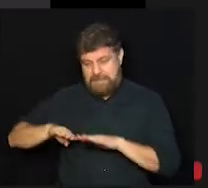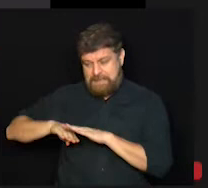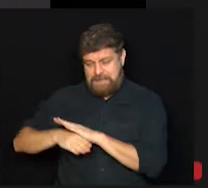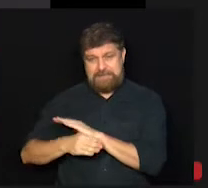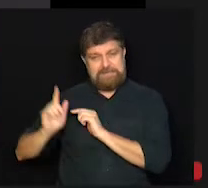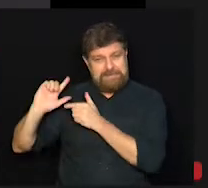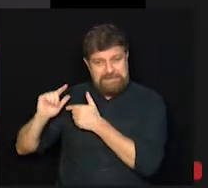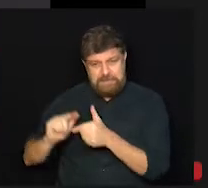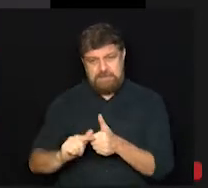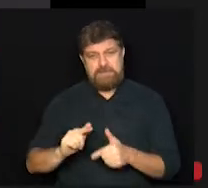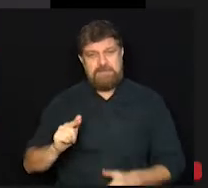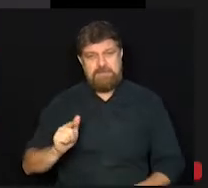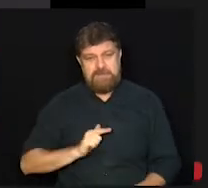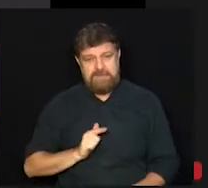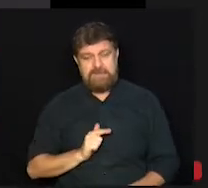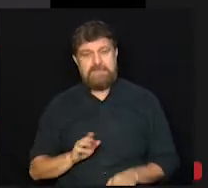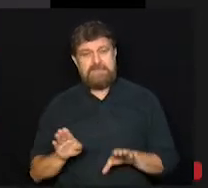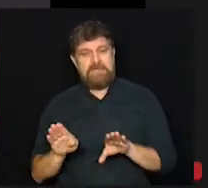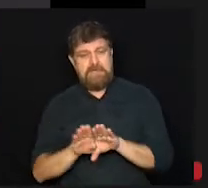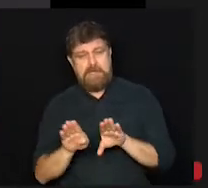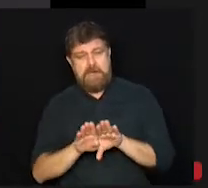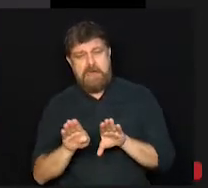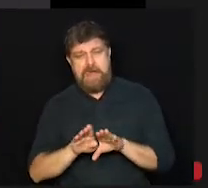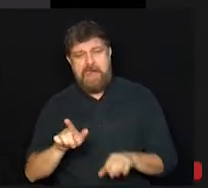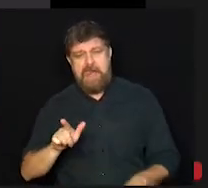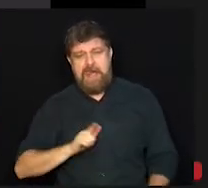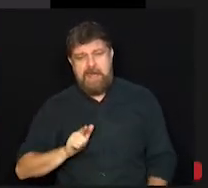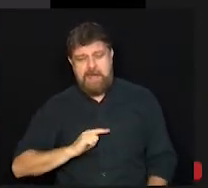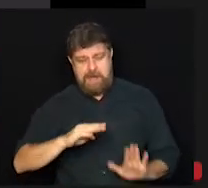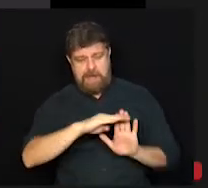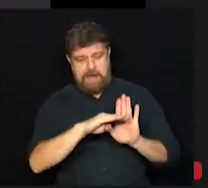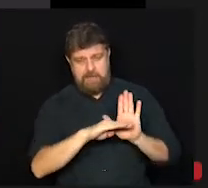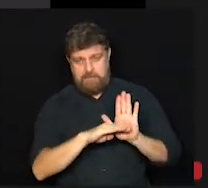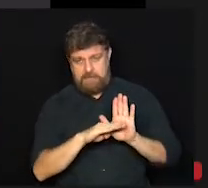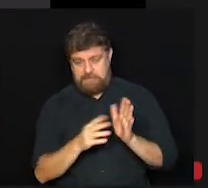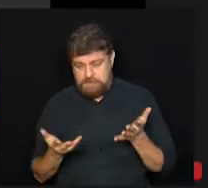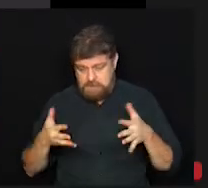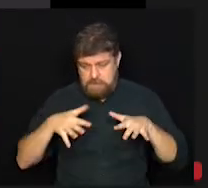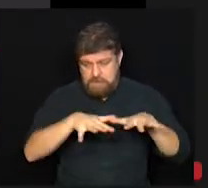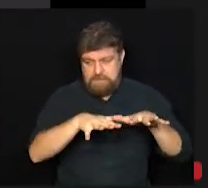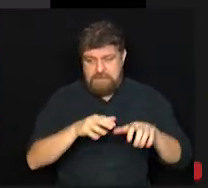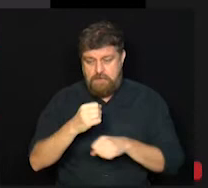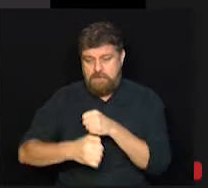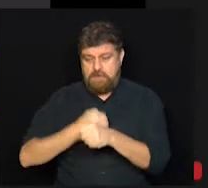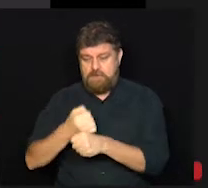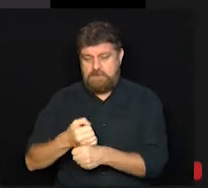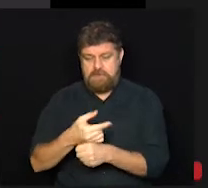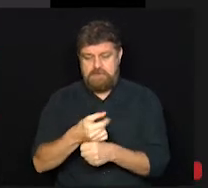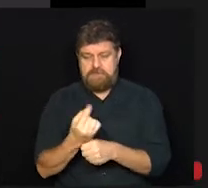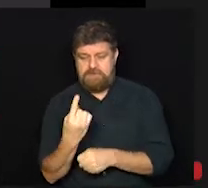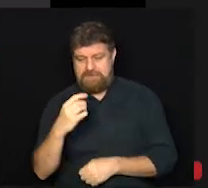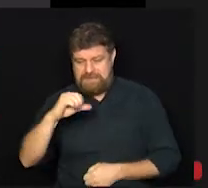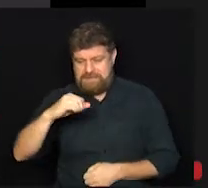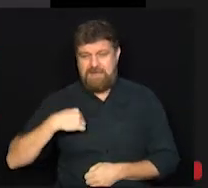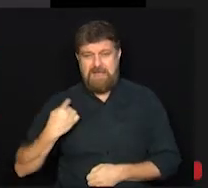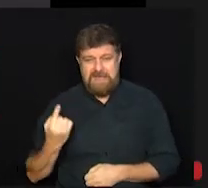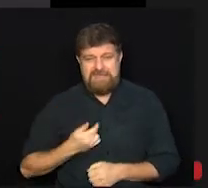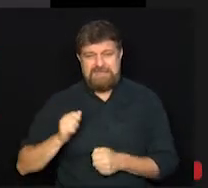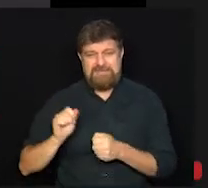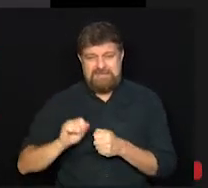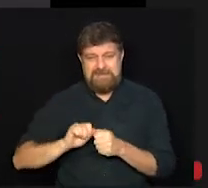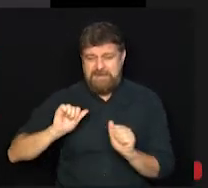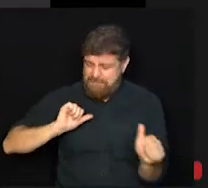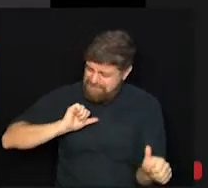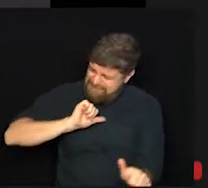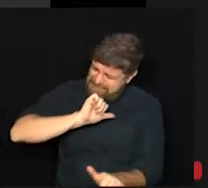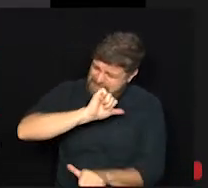que tem esse PAES, e desse Profis, em 2019 nós fizemos uma ampla